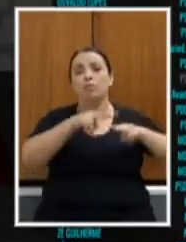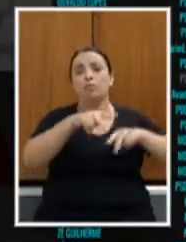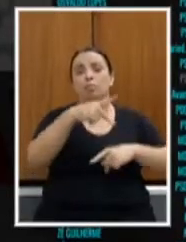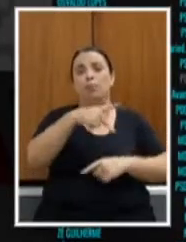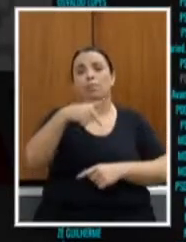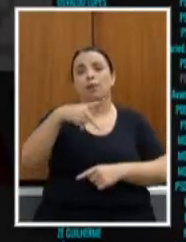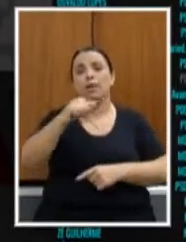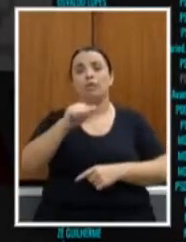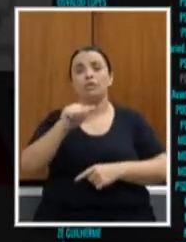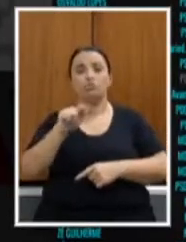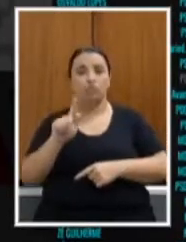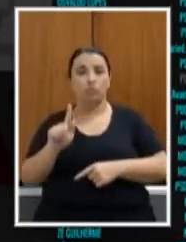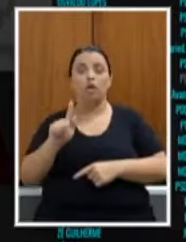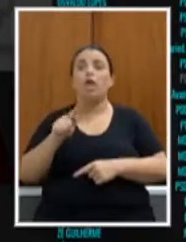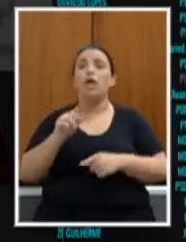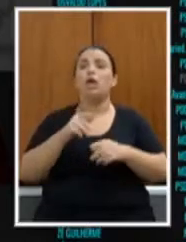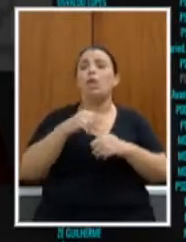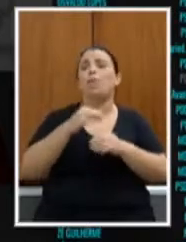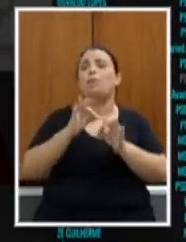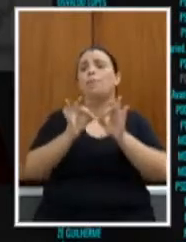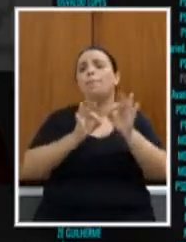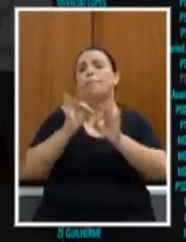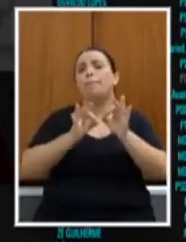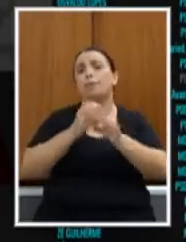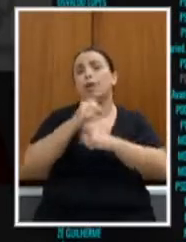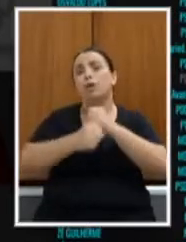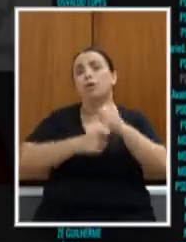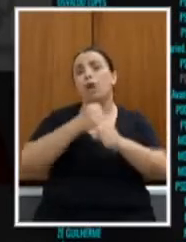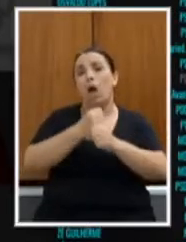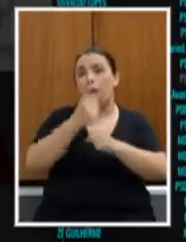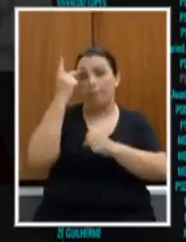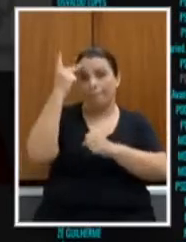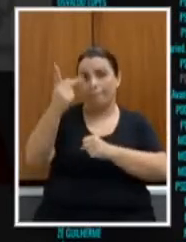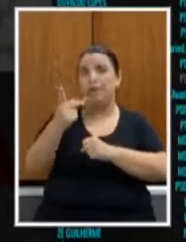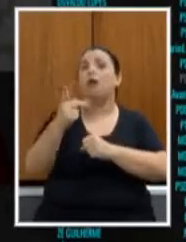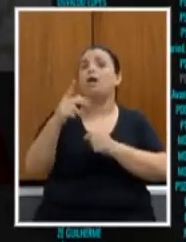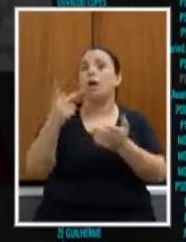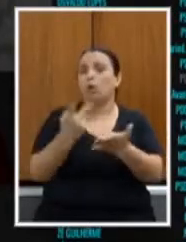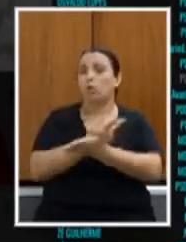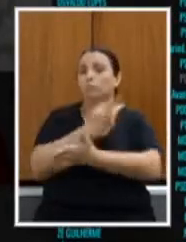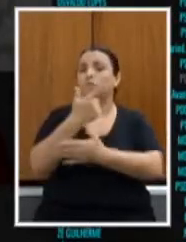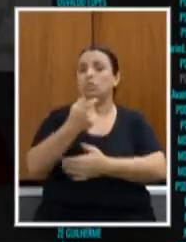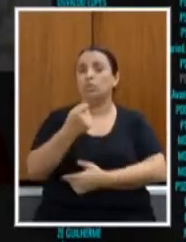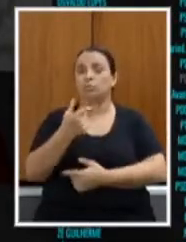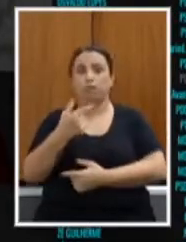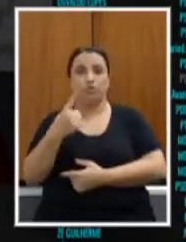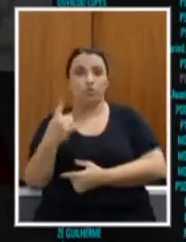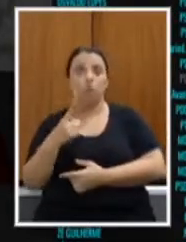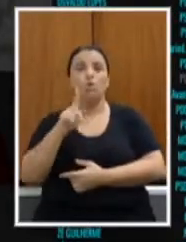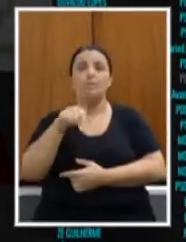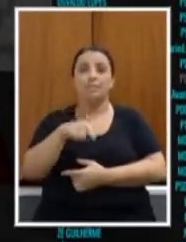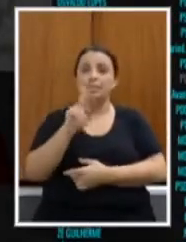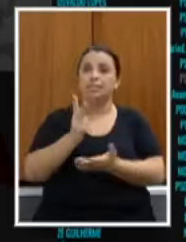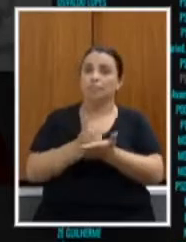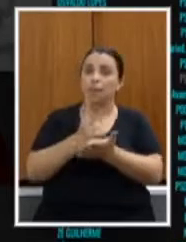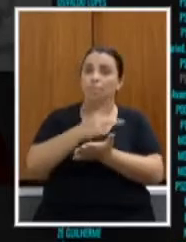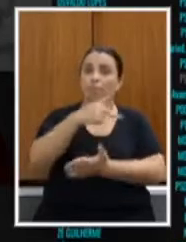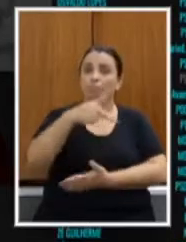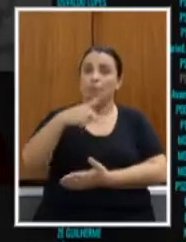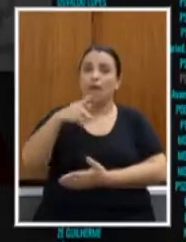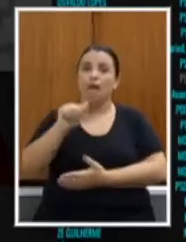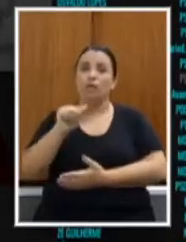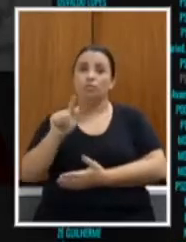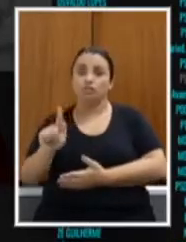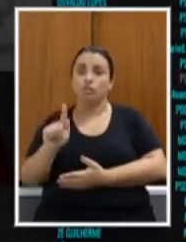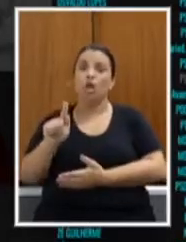Plano Plurianual de Ação Governamental, para 2021. O PPAG é feito sempre para um período de 4 anos,